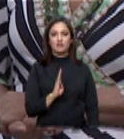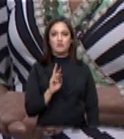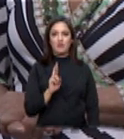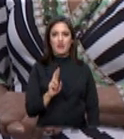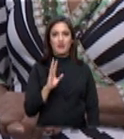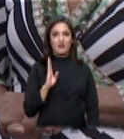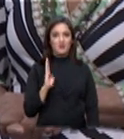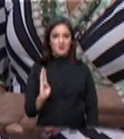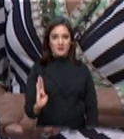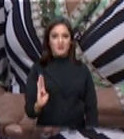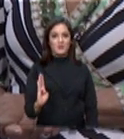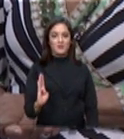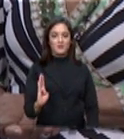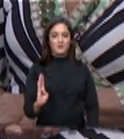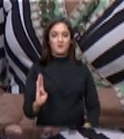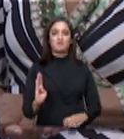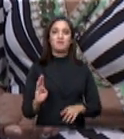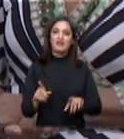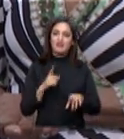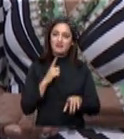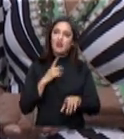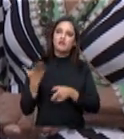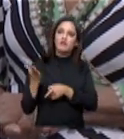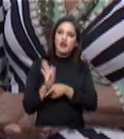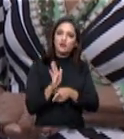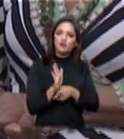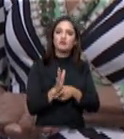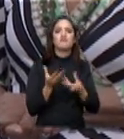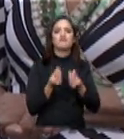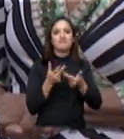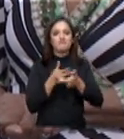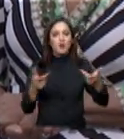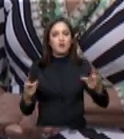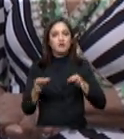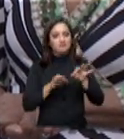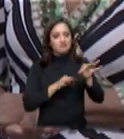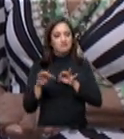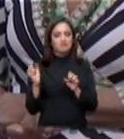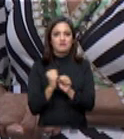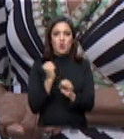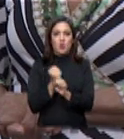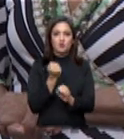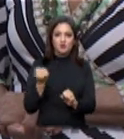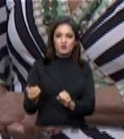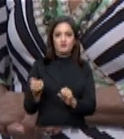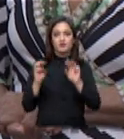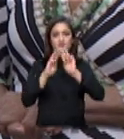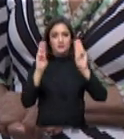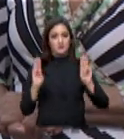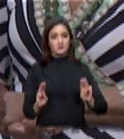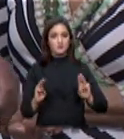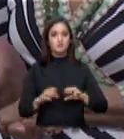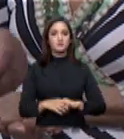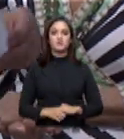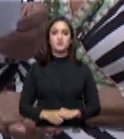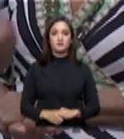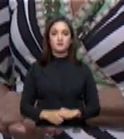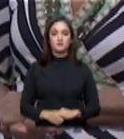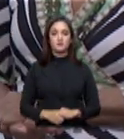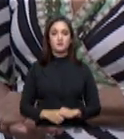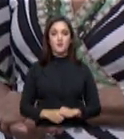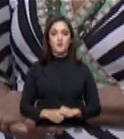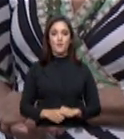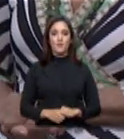Costa, presidente do Banco de Brasília, que muito nos auxiliou na edificação dessa obra. Minhas senhoras e